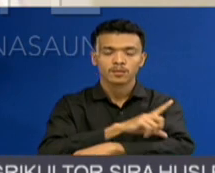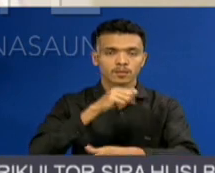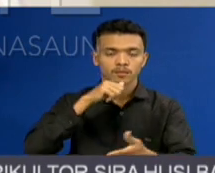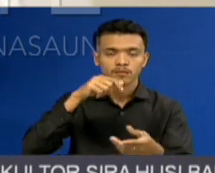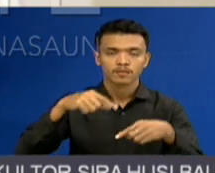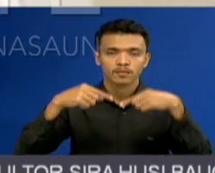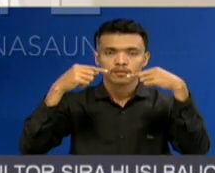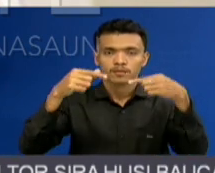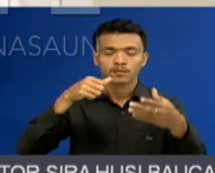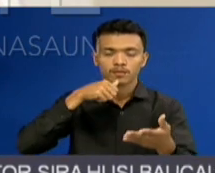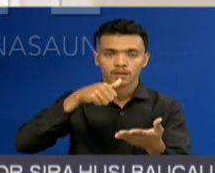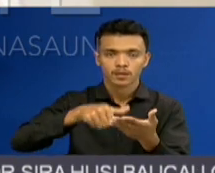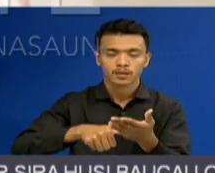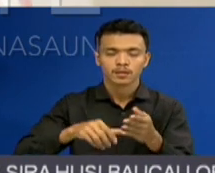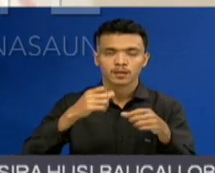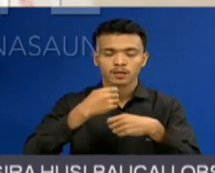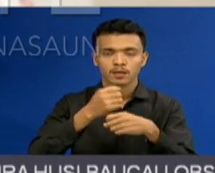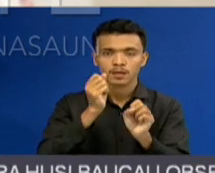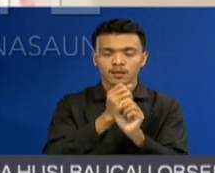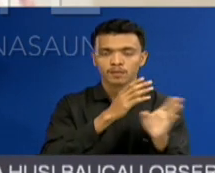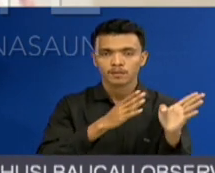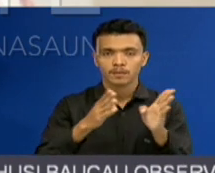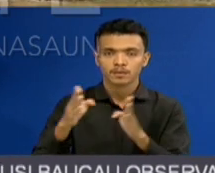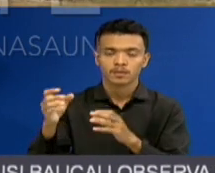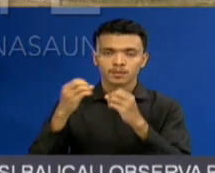ba halo preparasan amamu pi pasir.